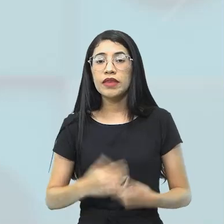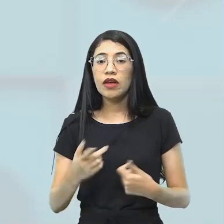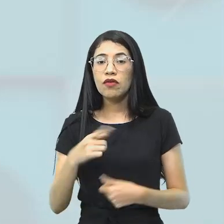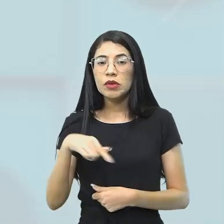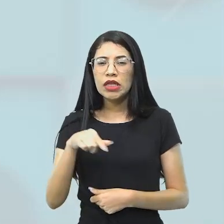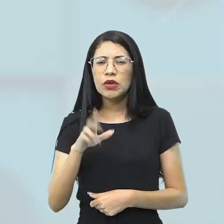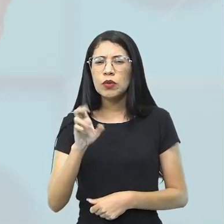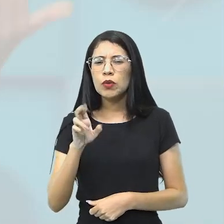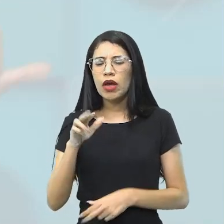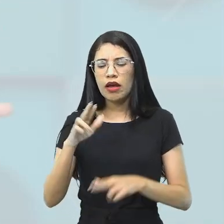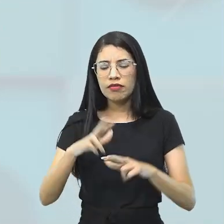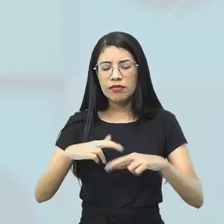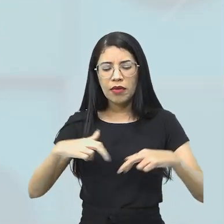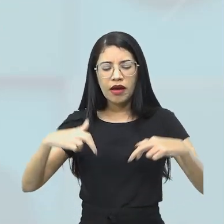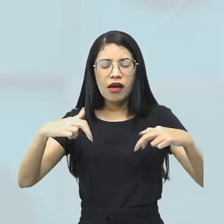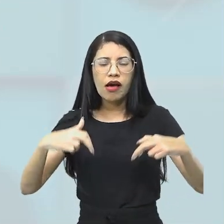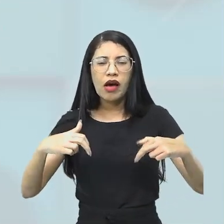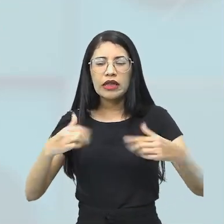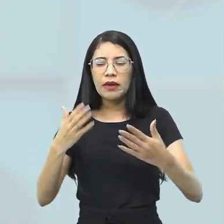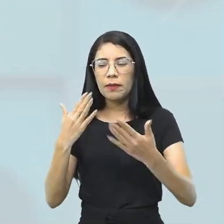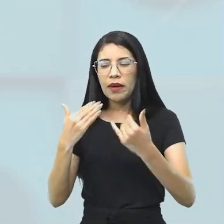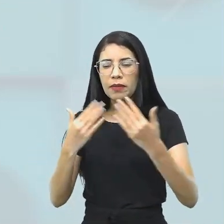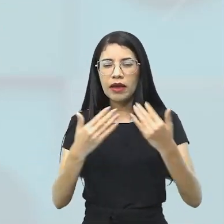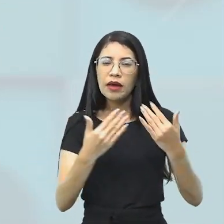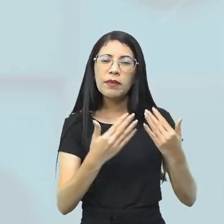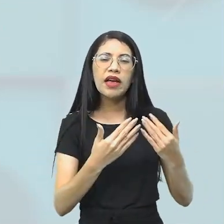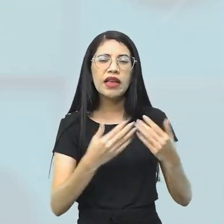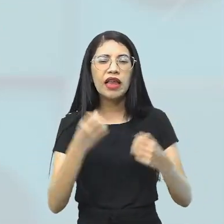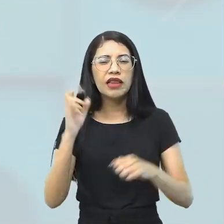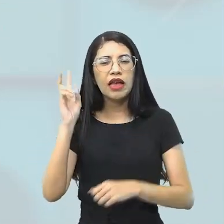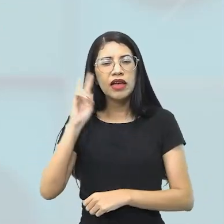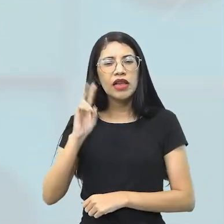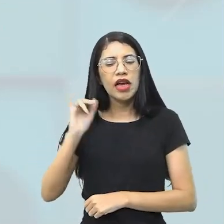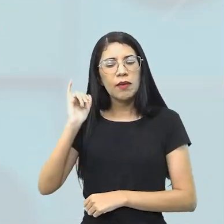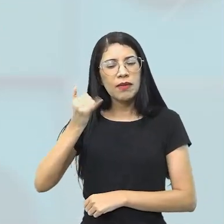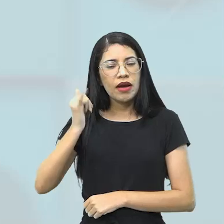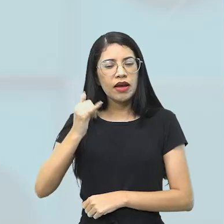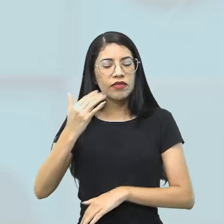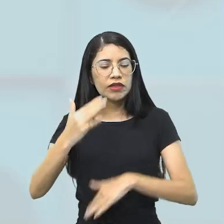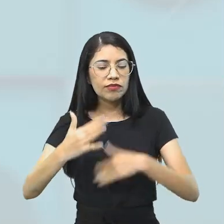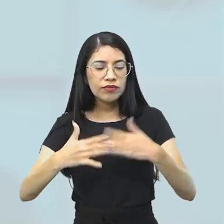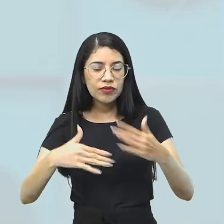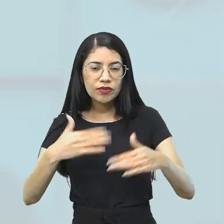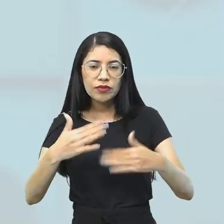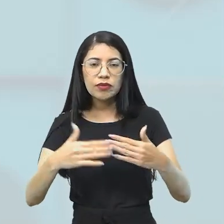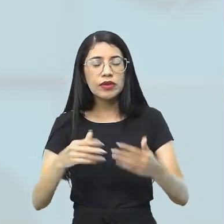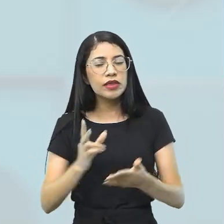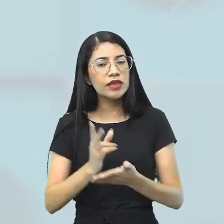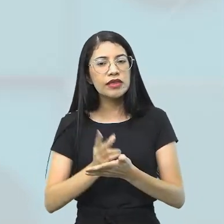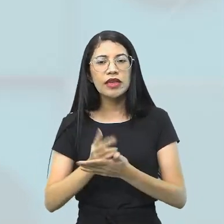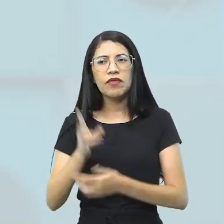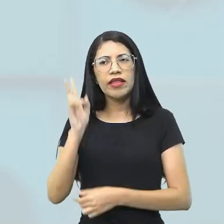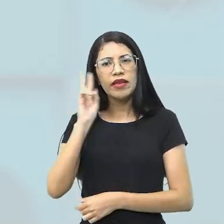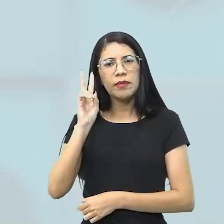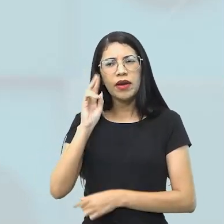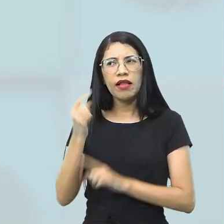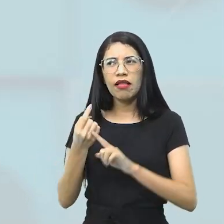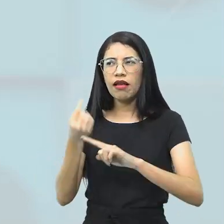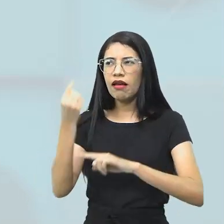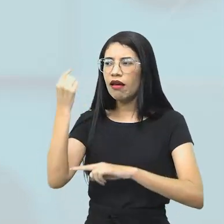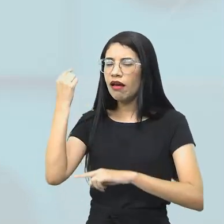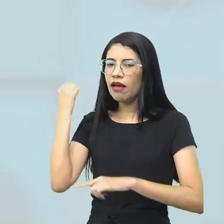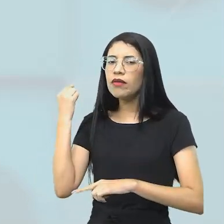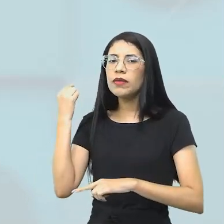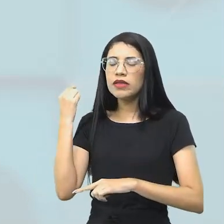nunca sentou numa roda e vai ouvir as histórias que os avós falam que vão passando? Sempre vai ter uma recordação. E de repente